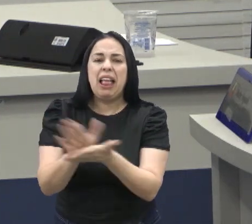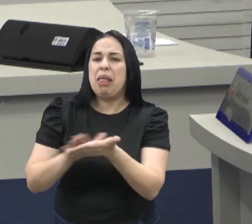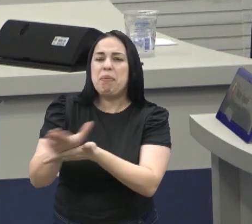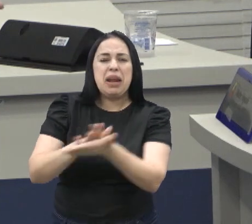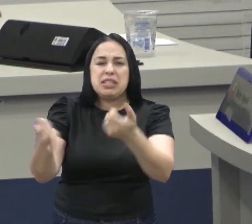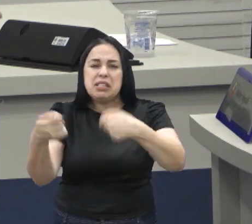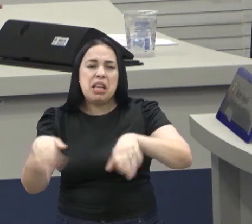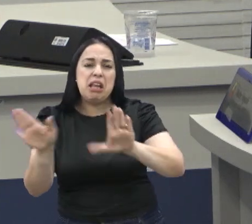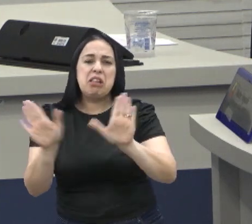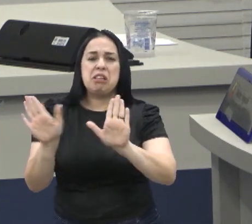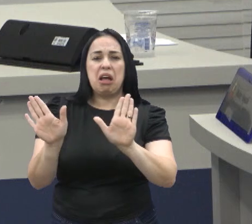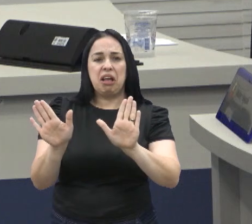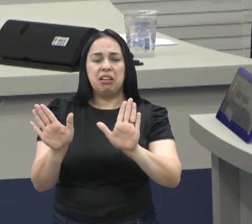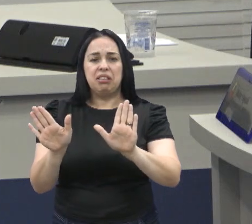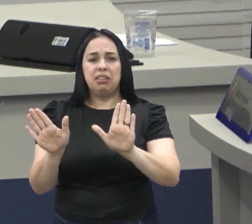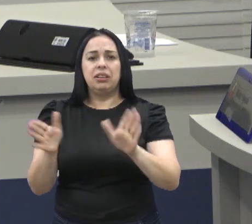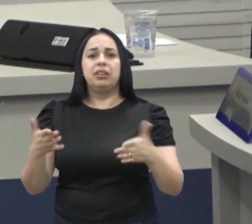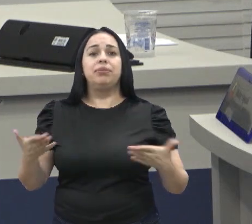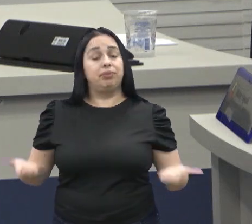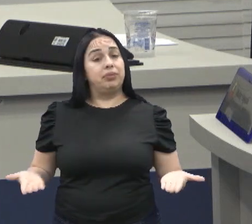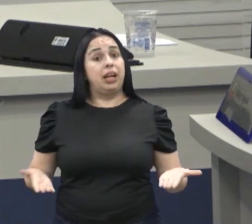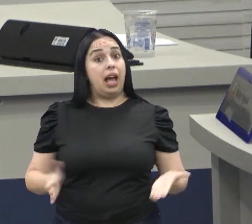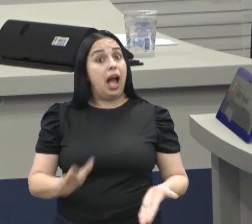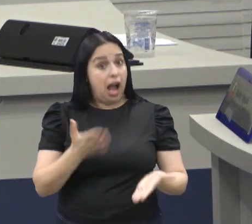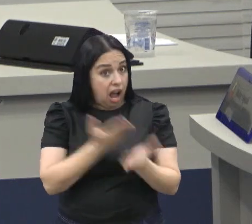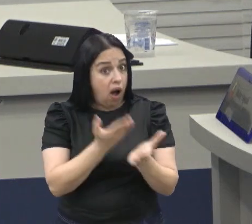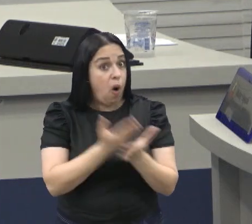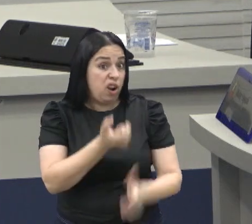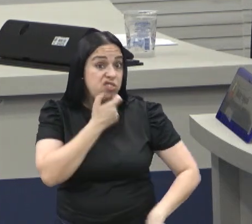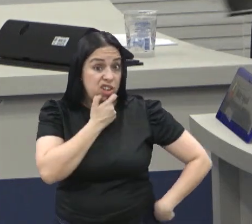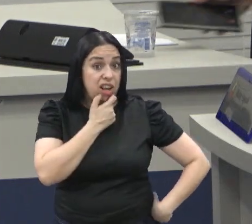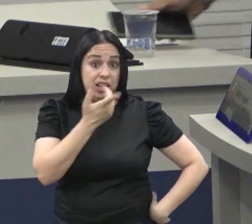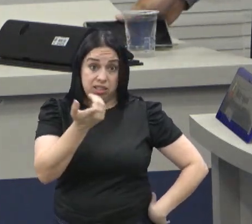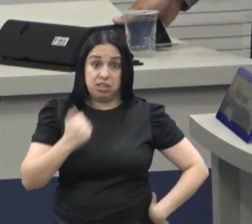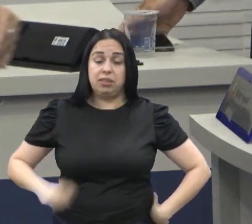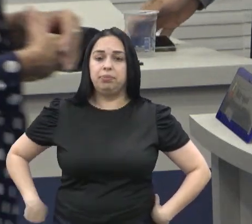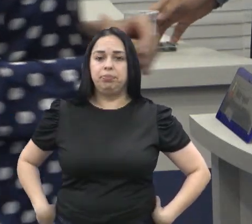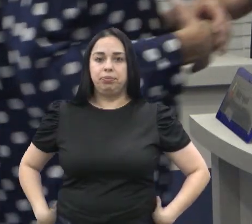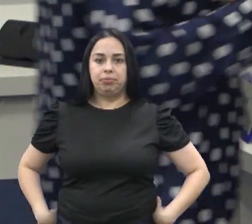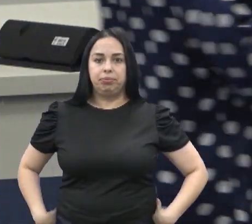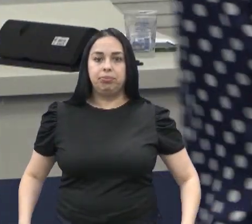ter professor mesmo. É aula de inglês, viu, Amélia?